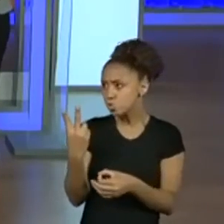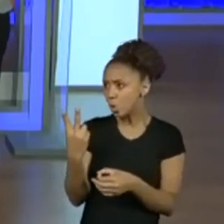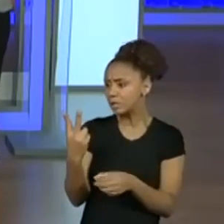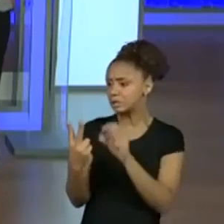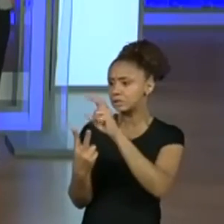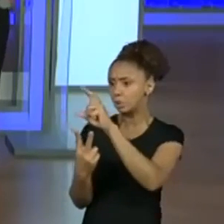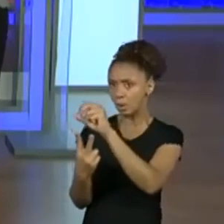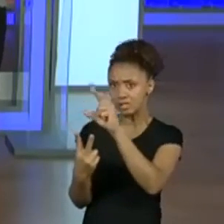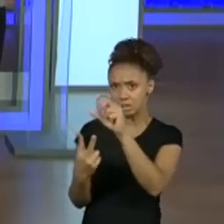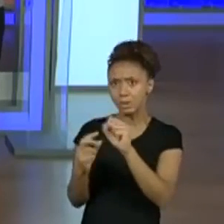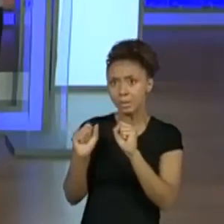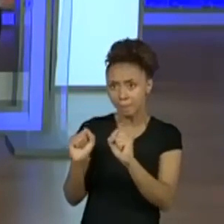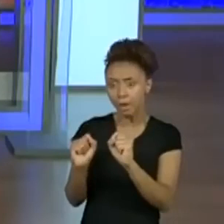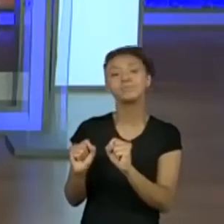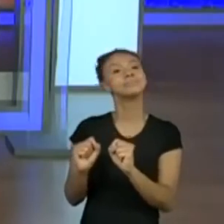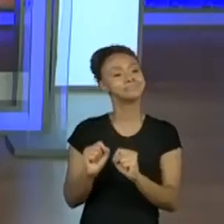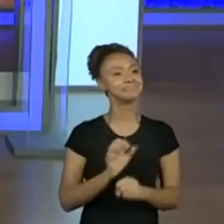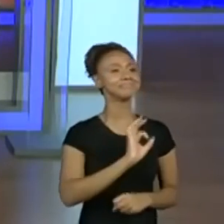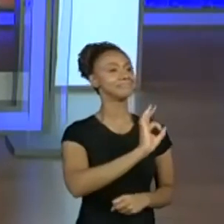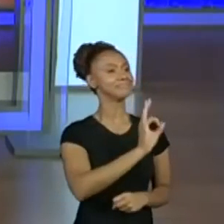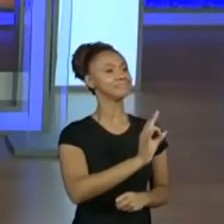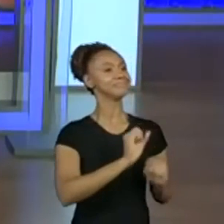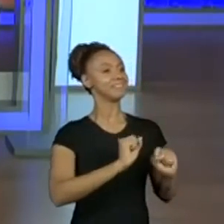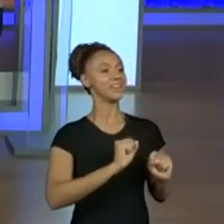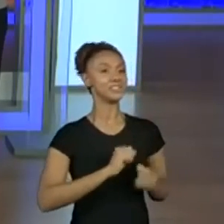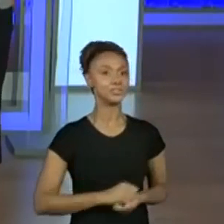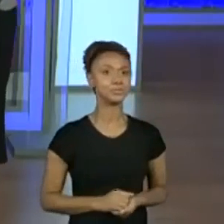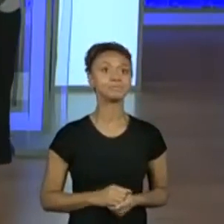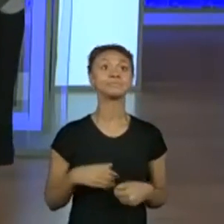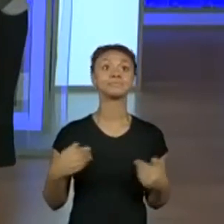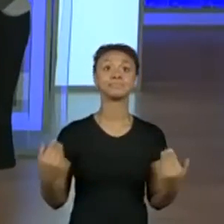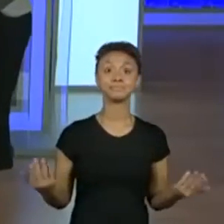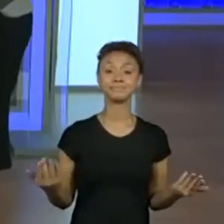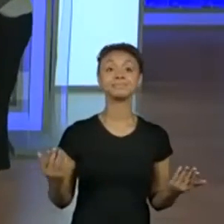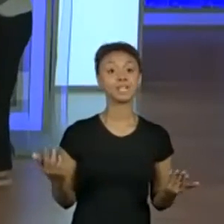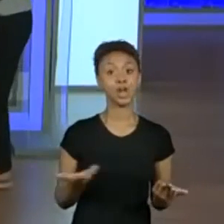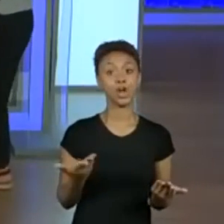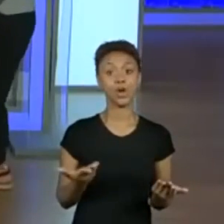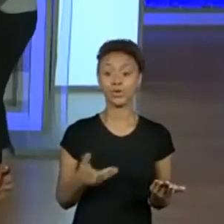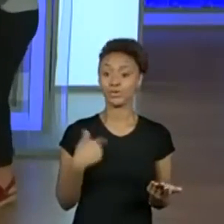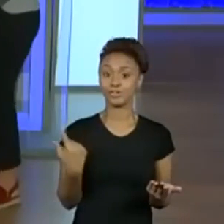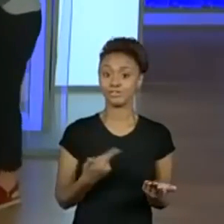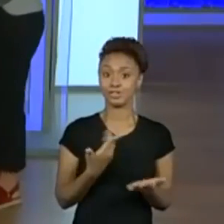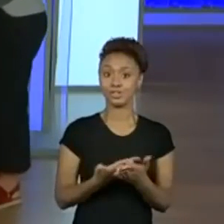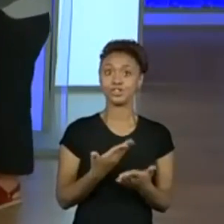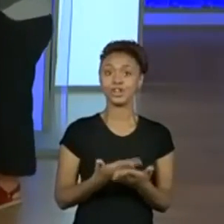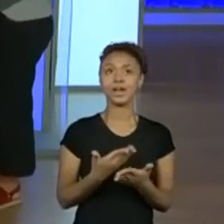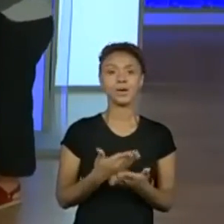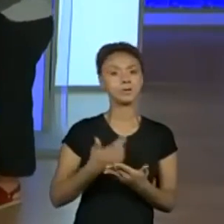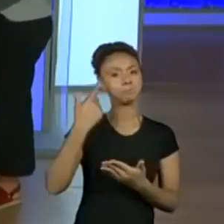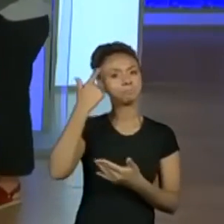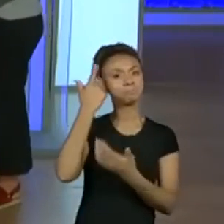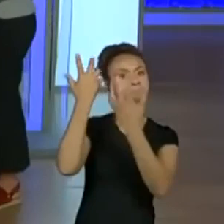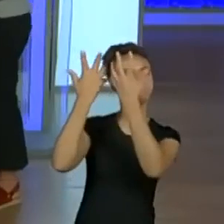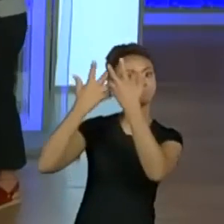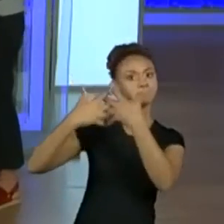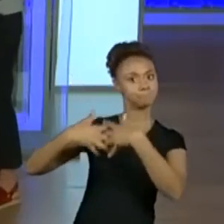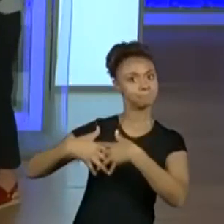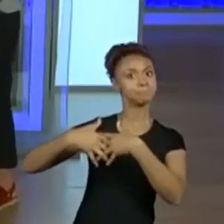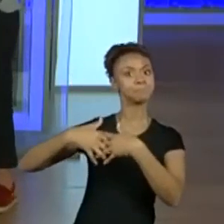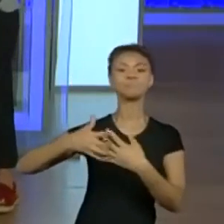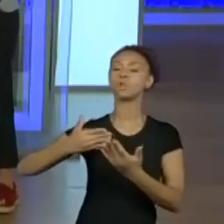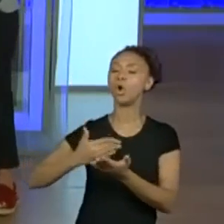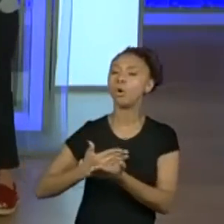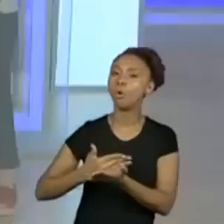centavos? Exatamente, é isso mesmo. Olha só. E é sobre isso que nós vamos falar hoje. Vamos para a nossa reflexão, que nós já começamos a